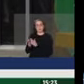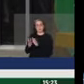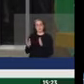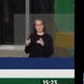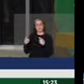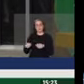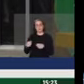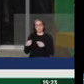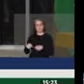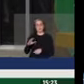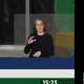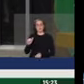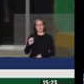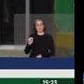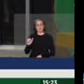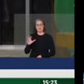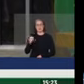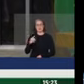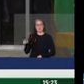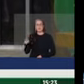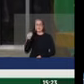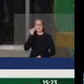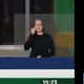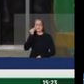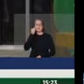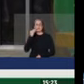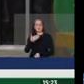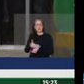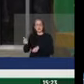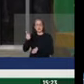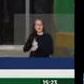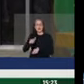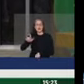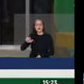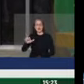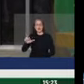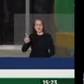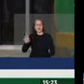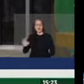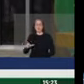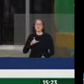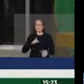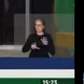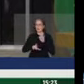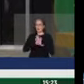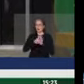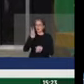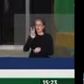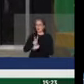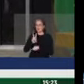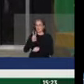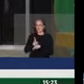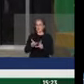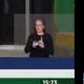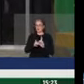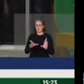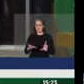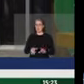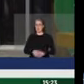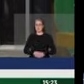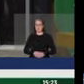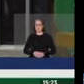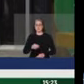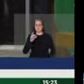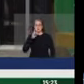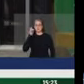foi uma tentativa de golpe de Estado. Tem uma lei em defesa do Estado Democrático de Direito. A